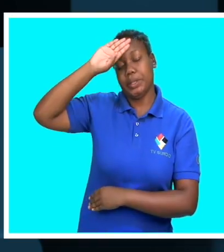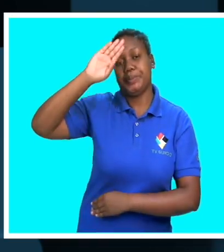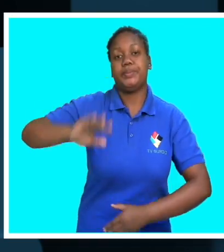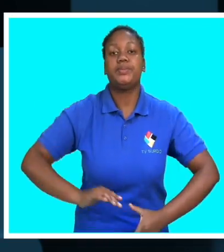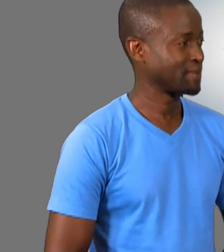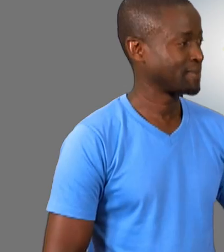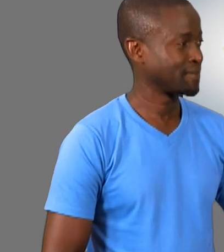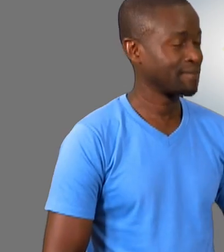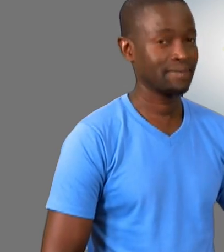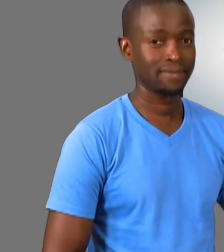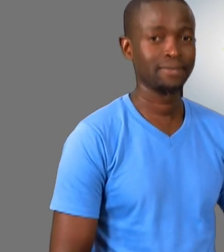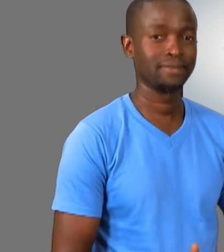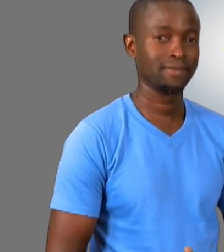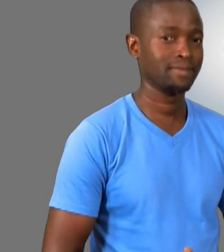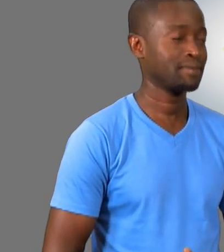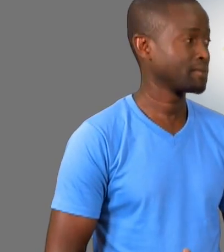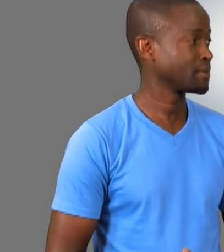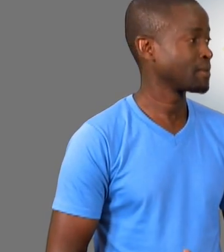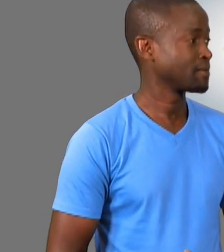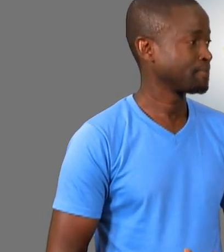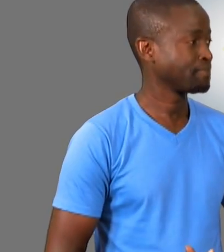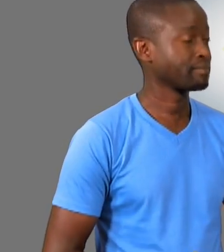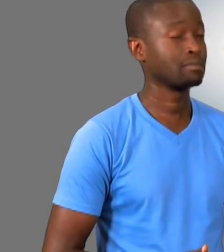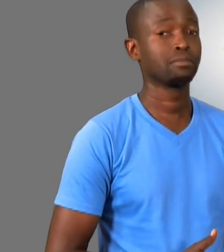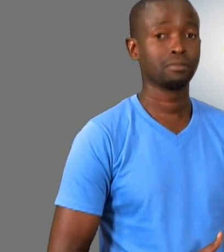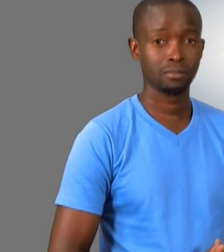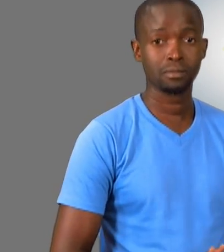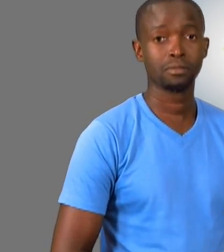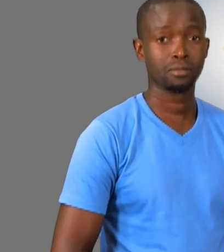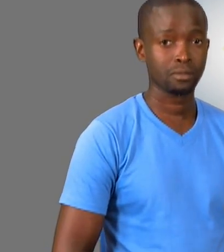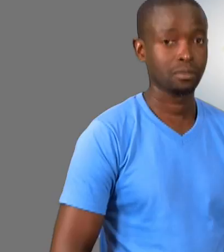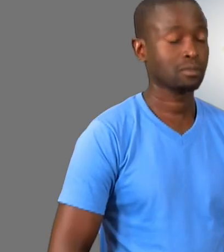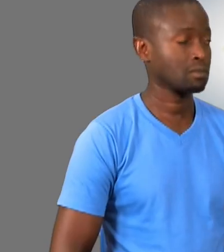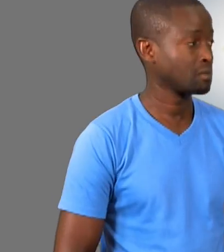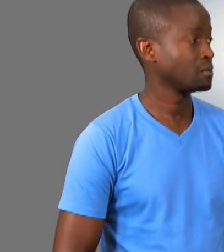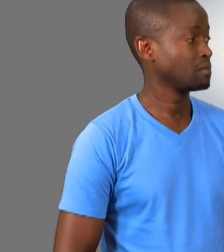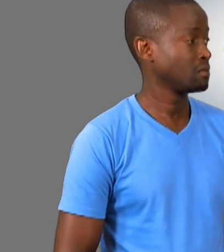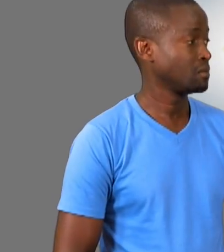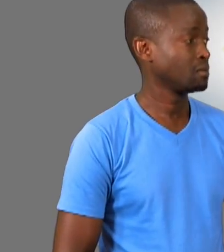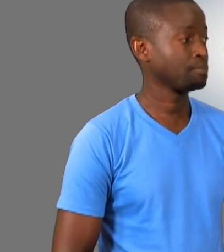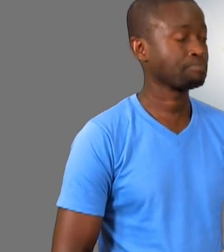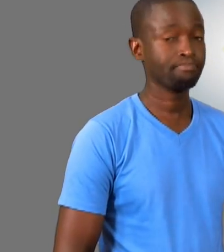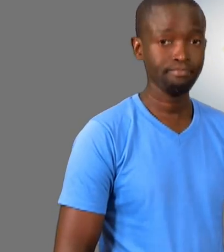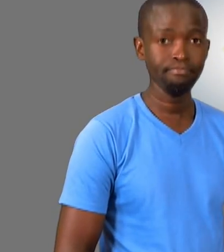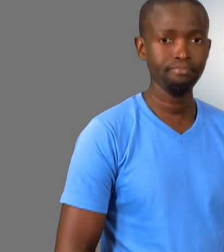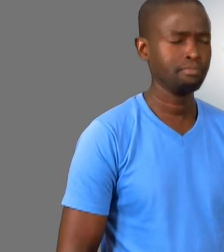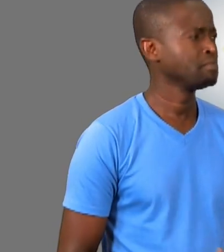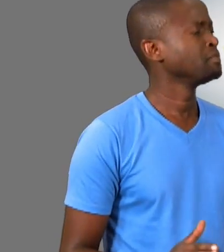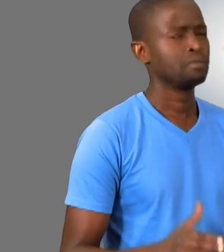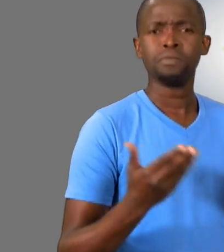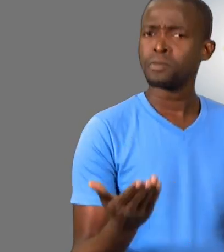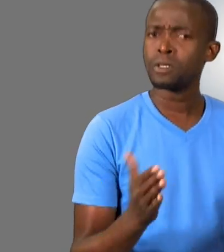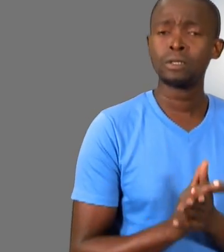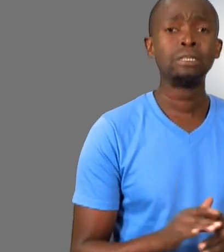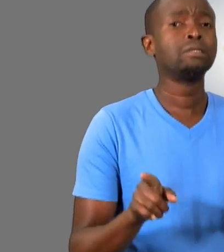avançado. Se é homem, já sabe que deve evitar abusar de carnes vermelhas e fazer